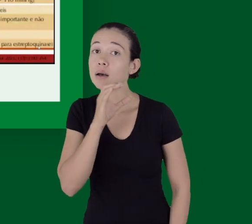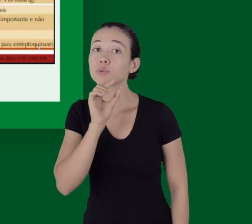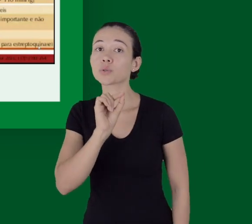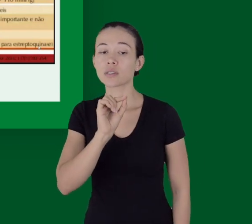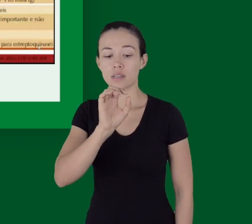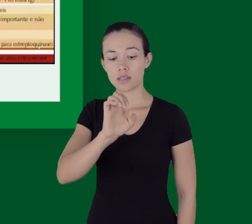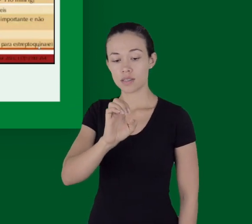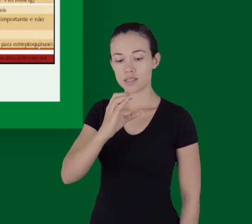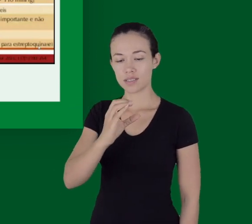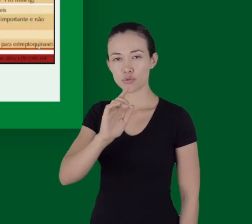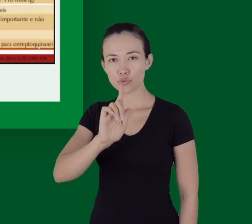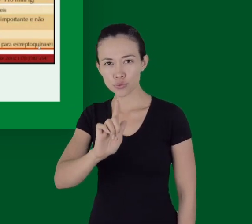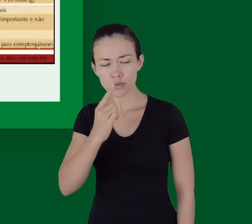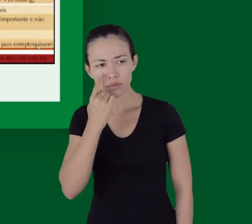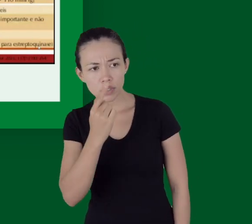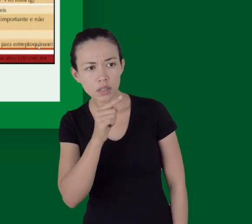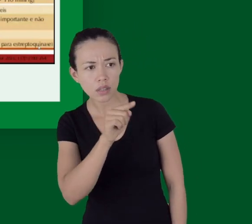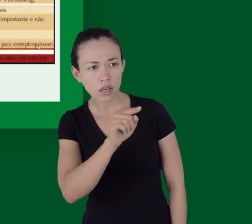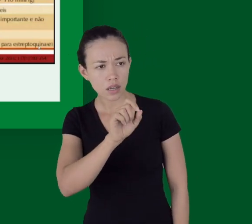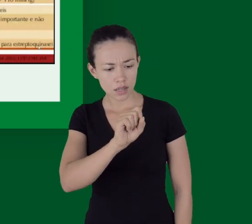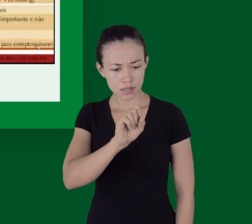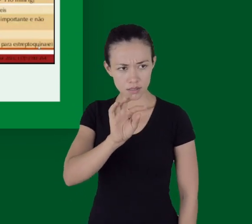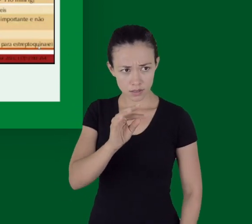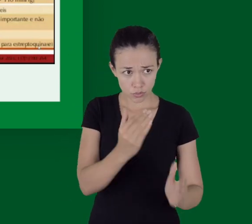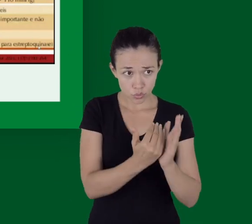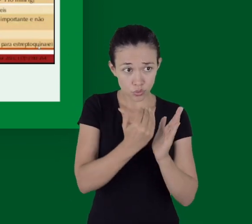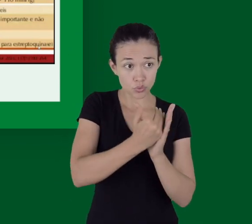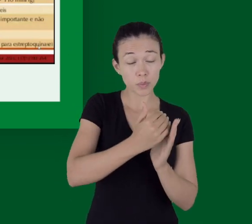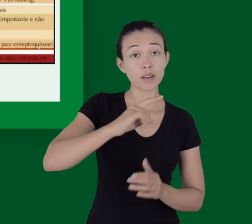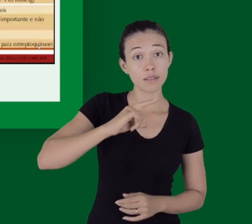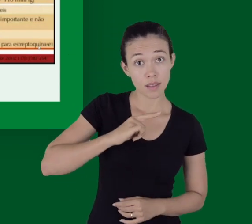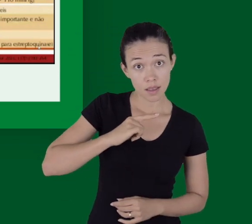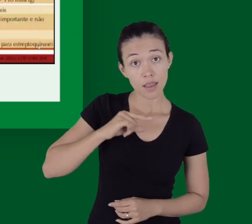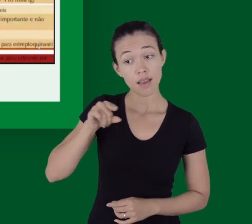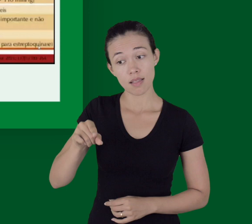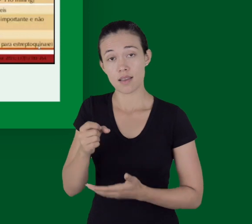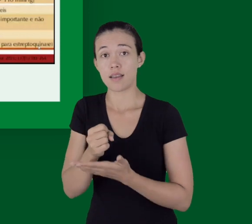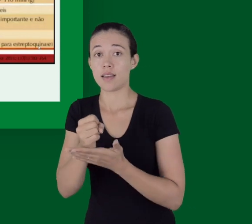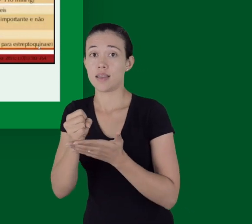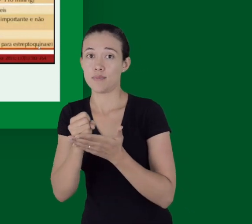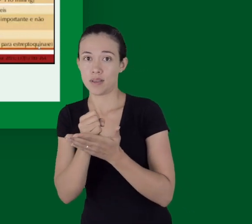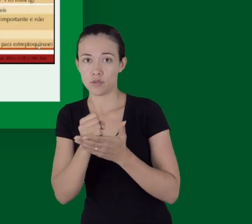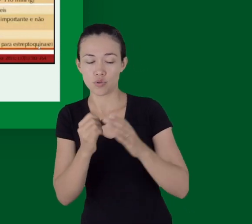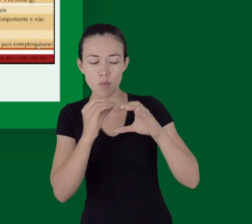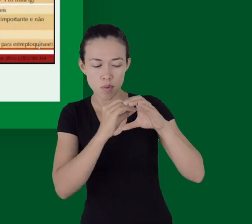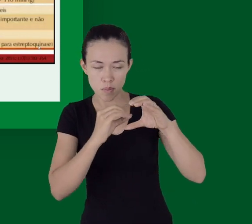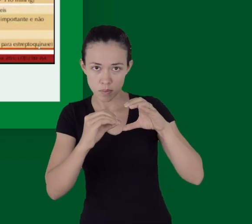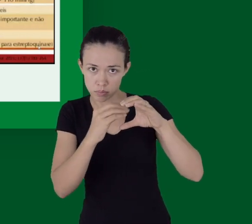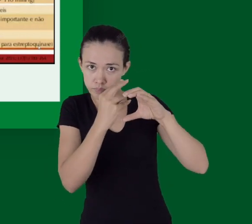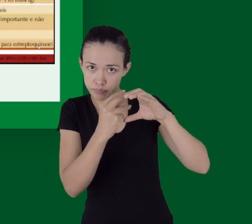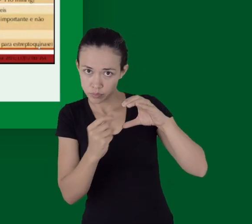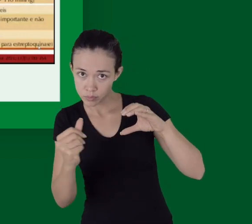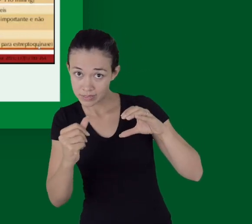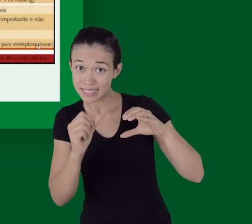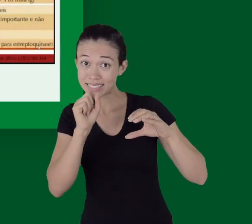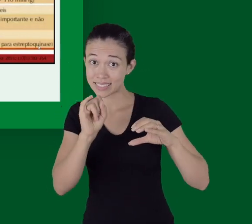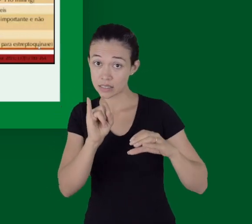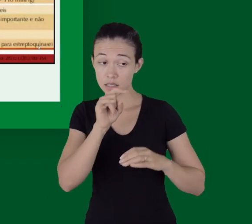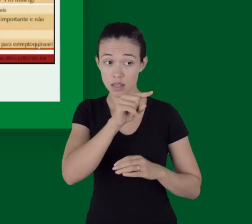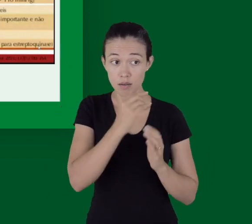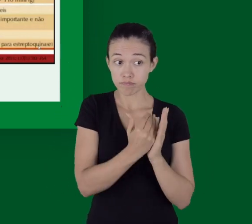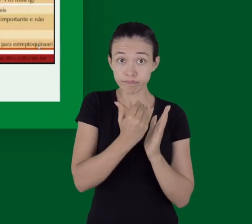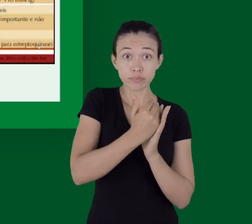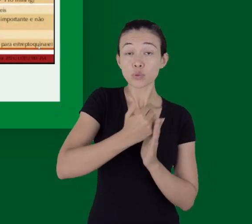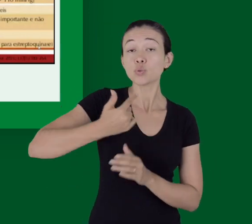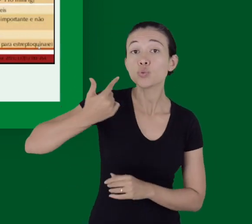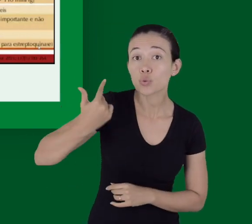fazer fibrinólise, que é o trombolítico. Se não for com supra, você não vai fazer. Você precisa fazer as medicações que eu comentei e ir para a angioplastia